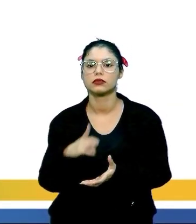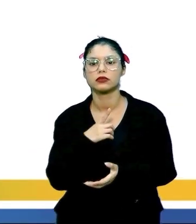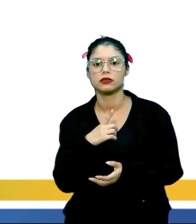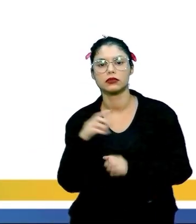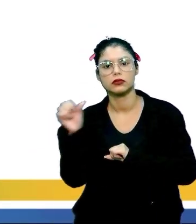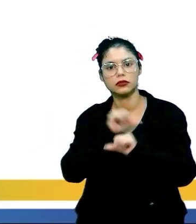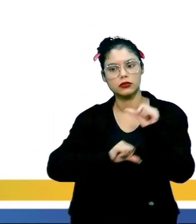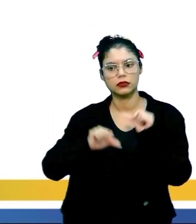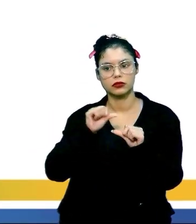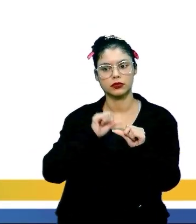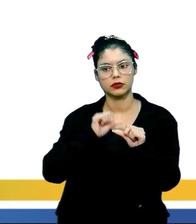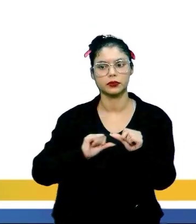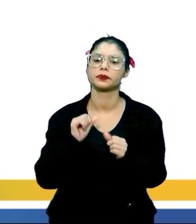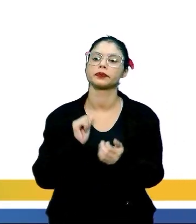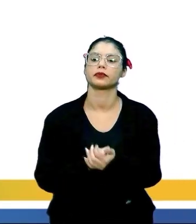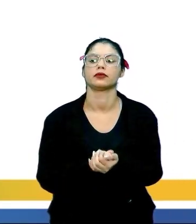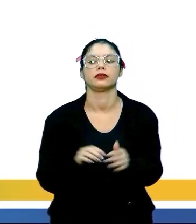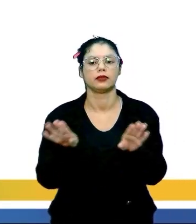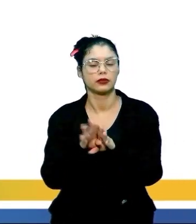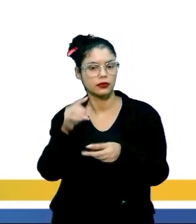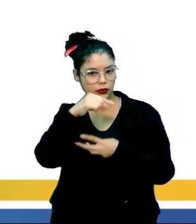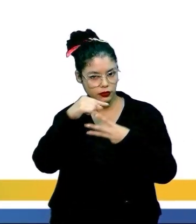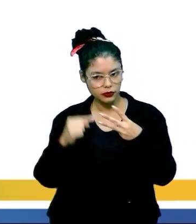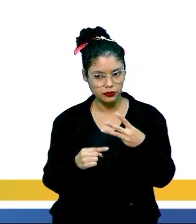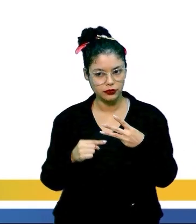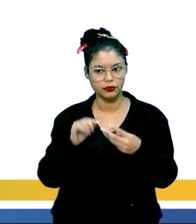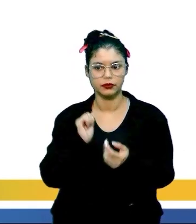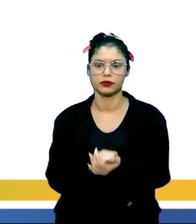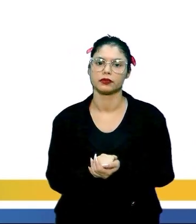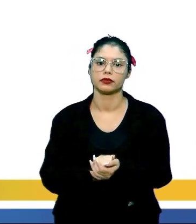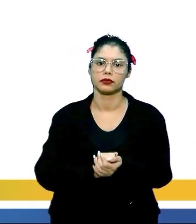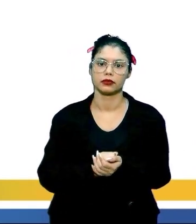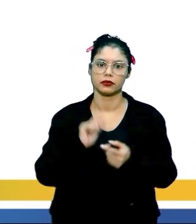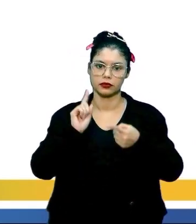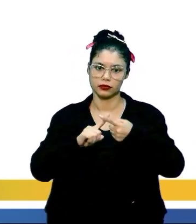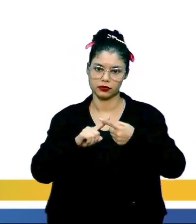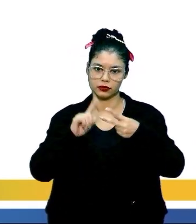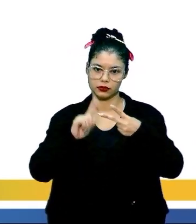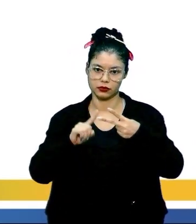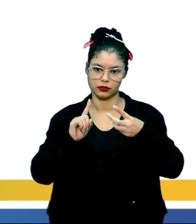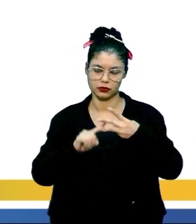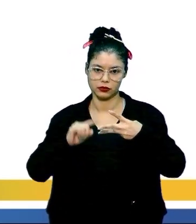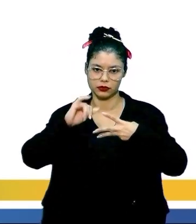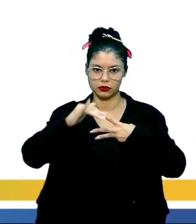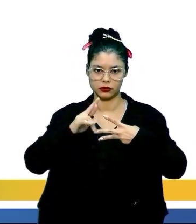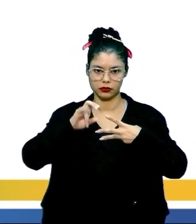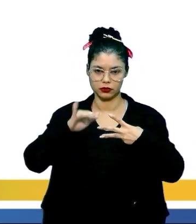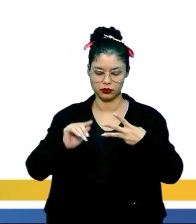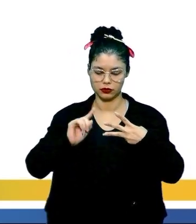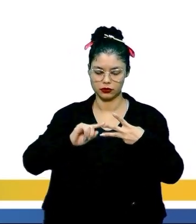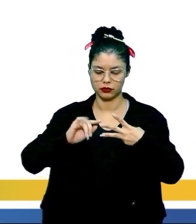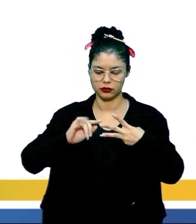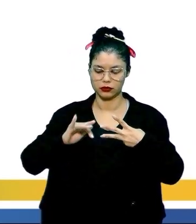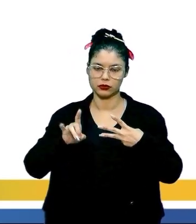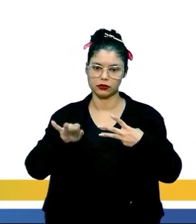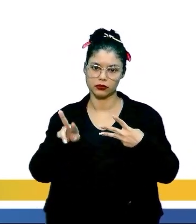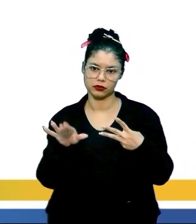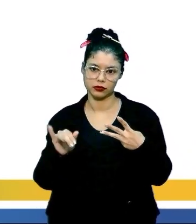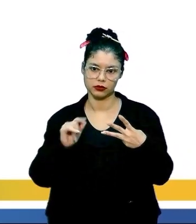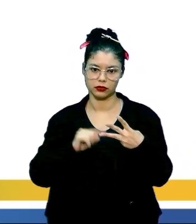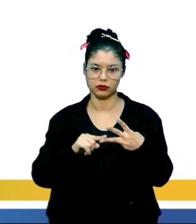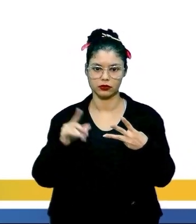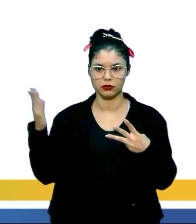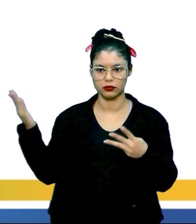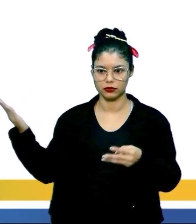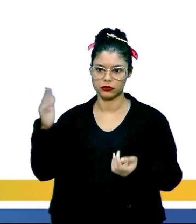as transformações gasosas, são 3 transformações, isotérmica, isobárica e isocórica. Vocês estão podendo